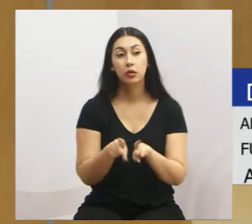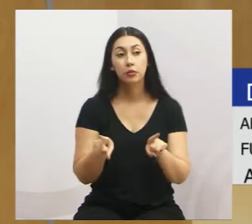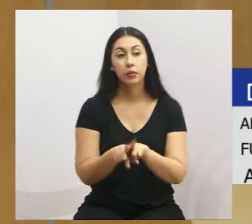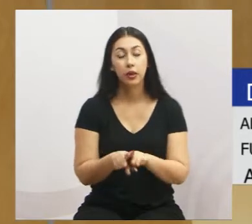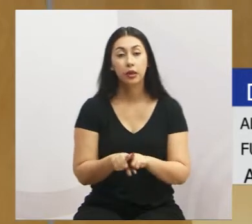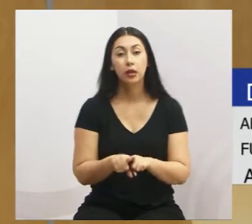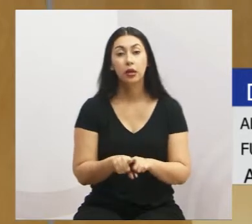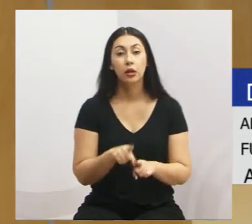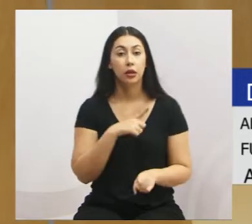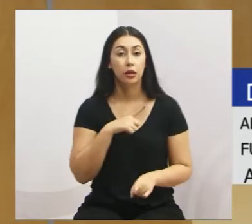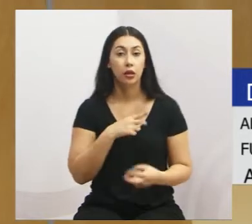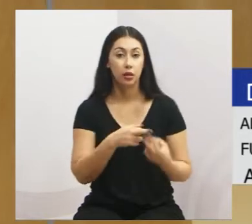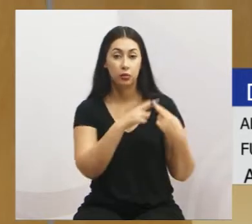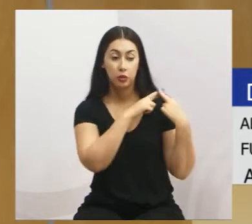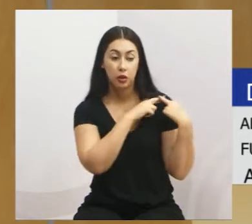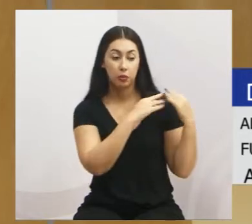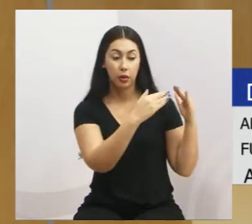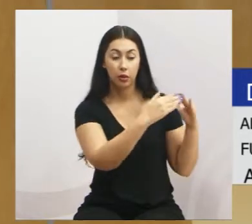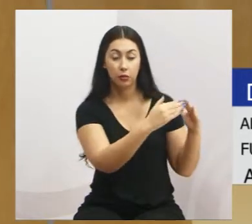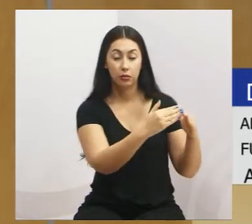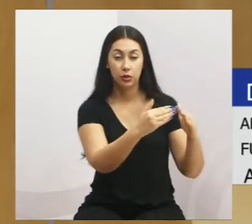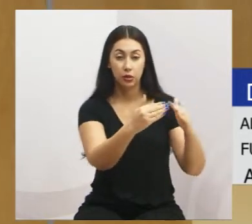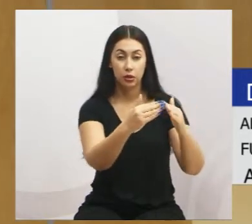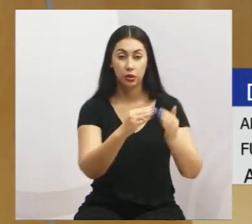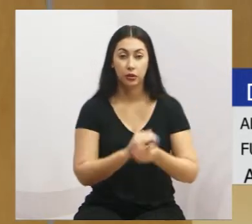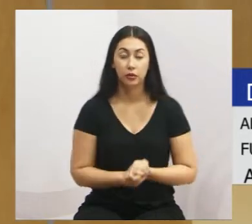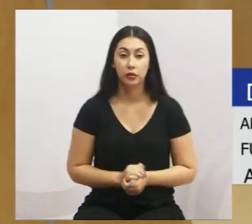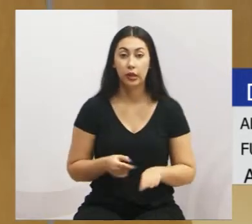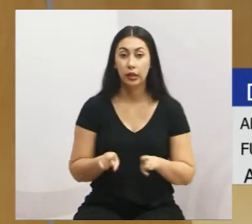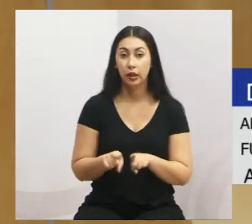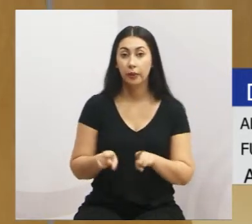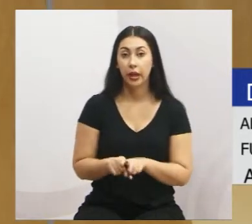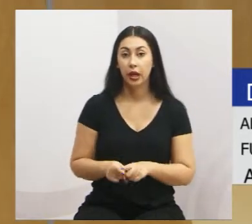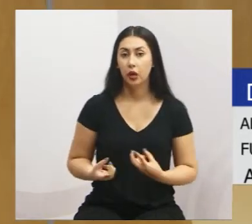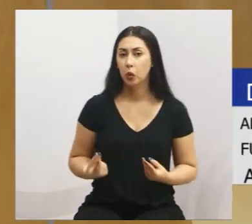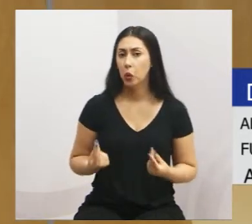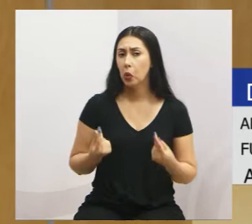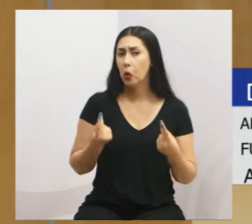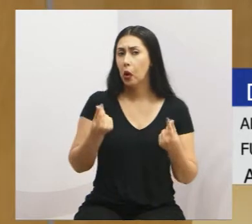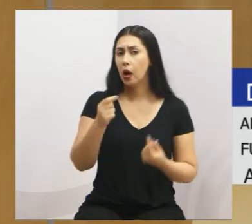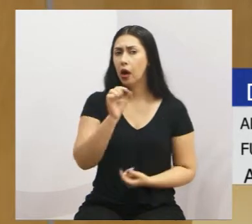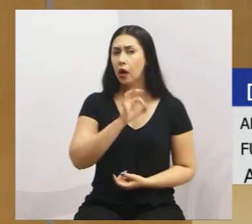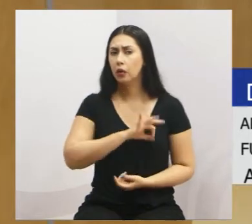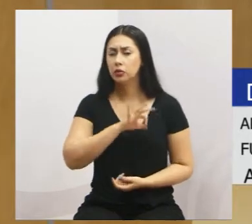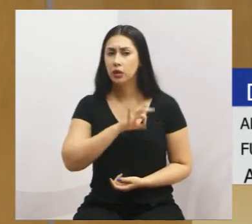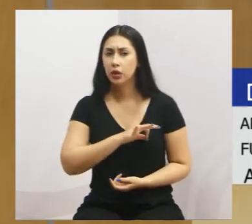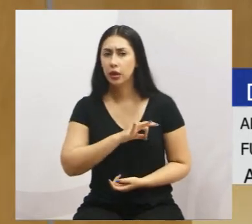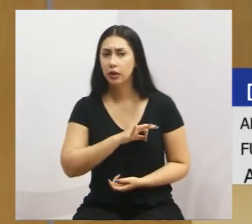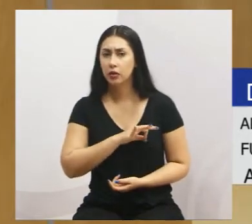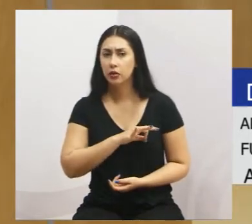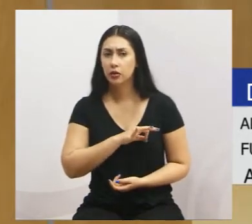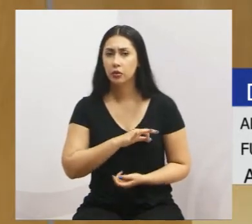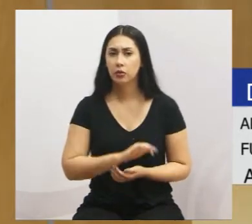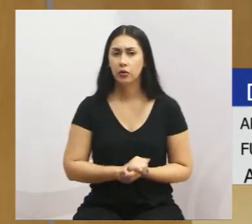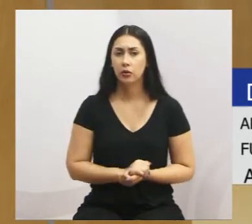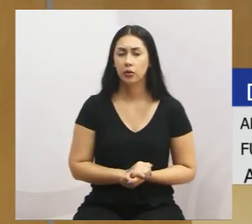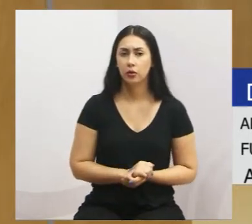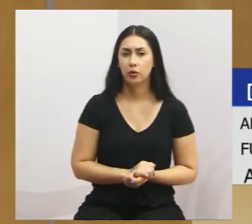o diretor de habitação. E a remuneração é referência a CC2,